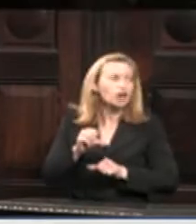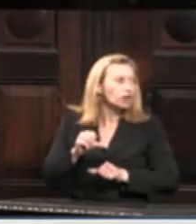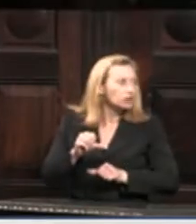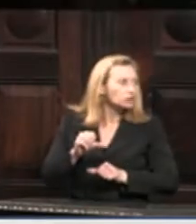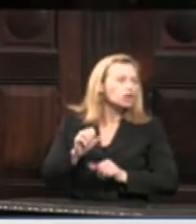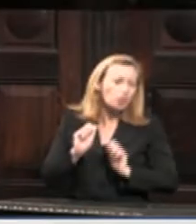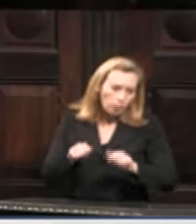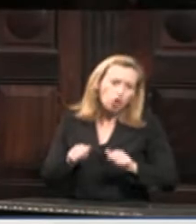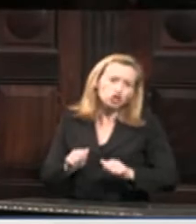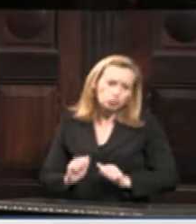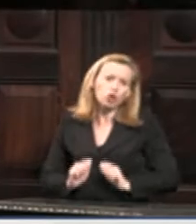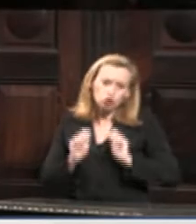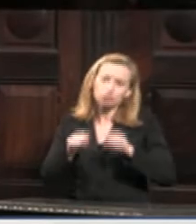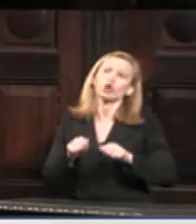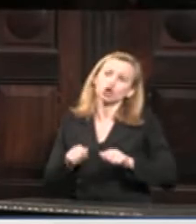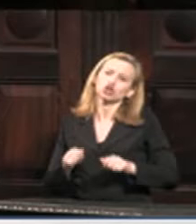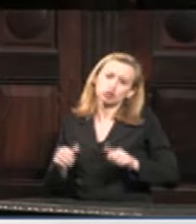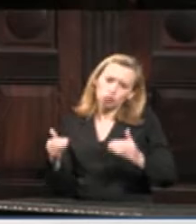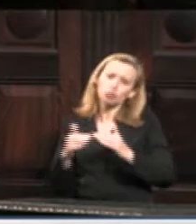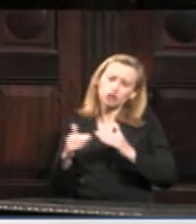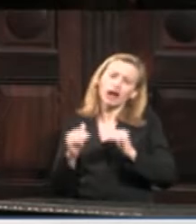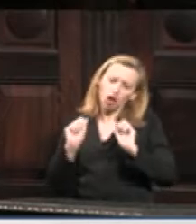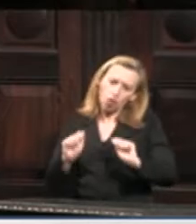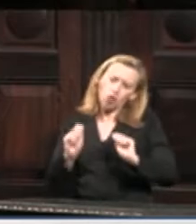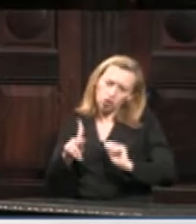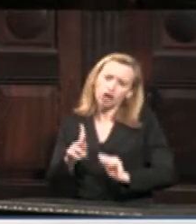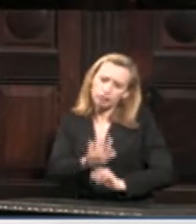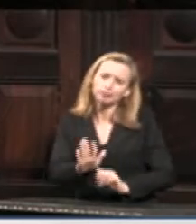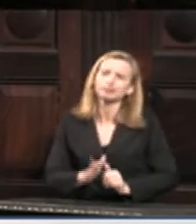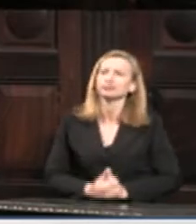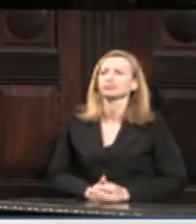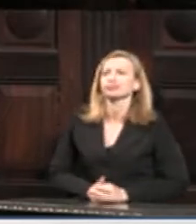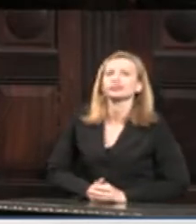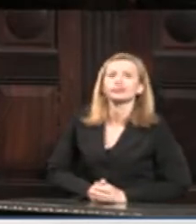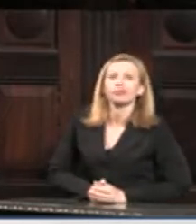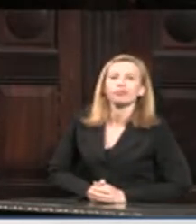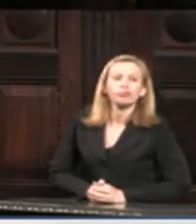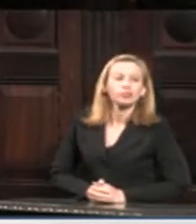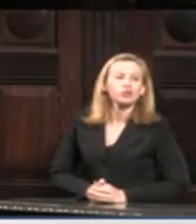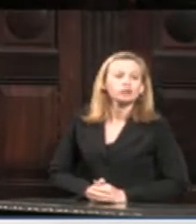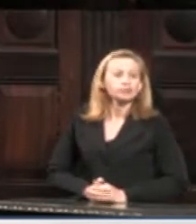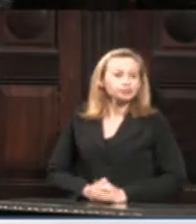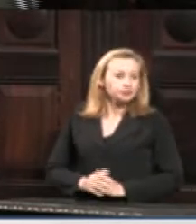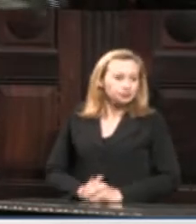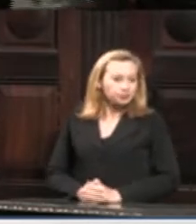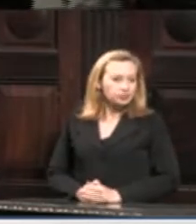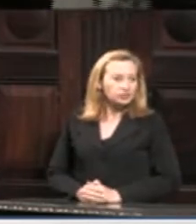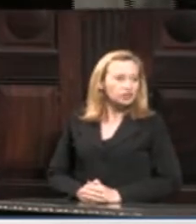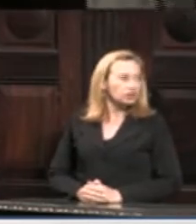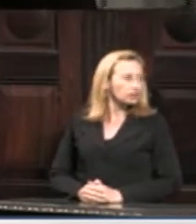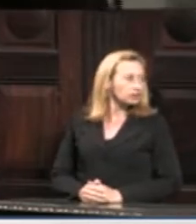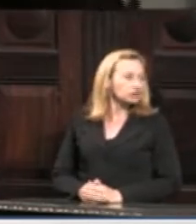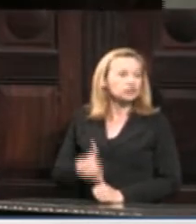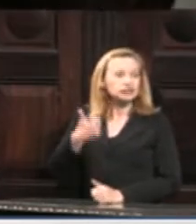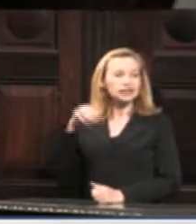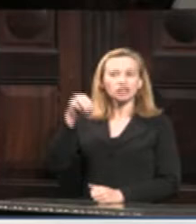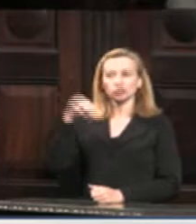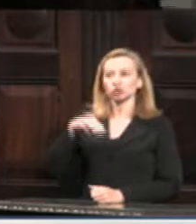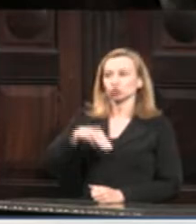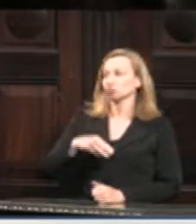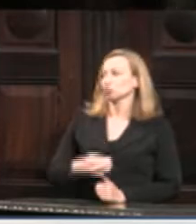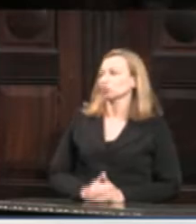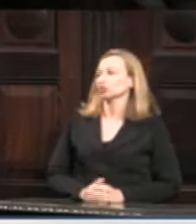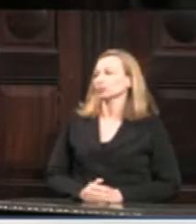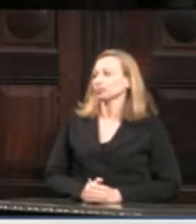É possível, se Vossa Excelência concordar, ceder a vez para o deputado André Correia. Vossa Excelência dispõe de 10 minutos do